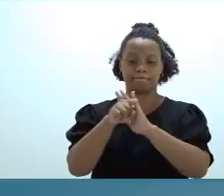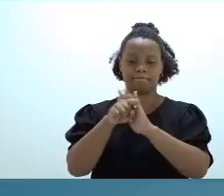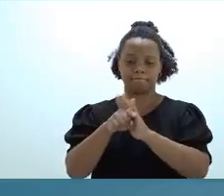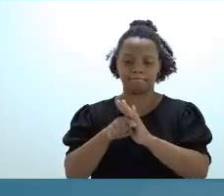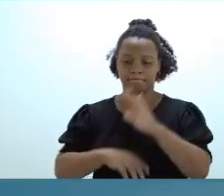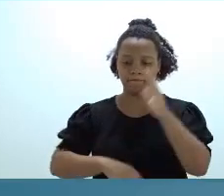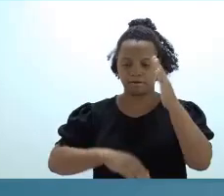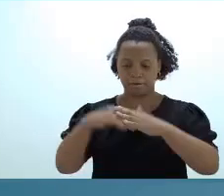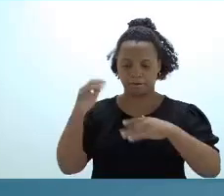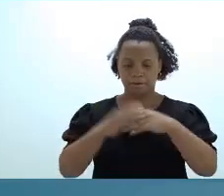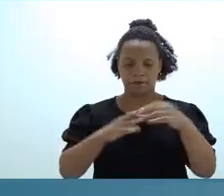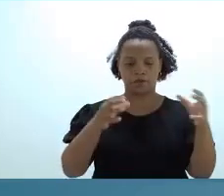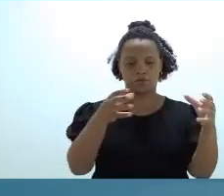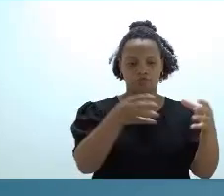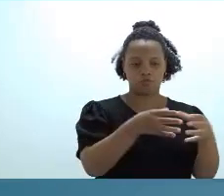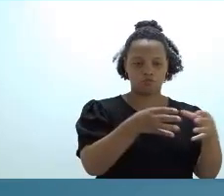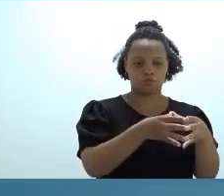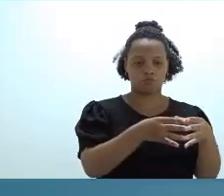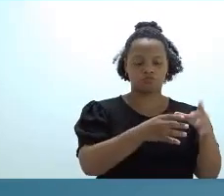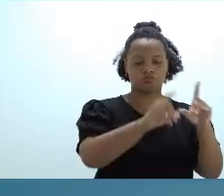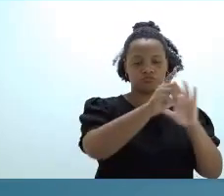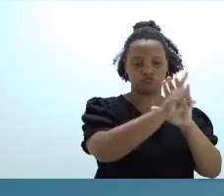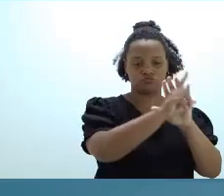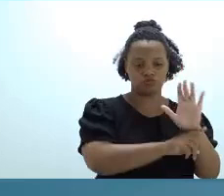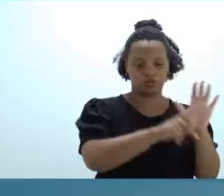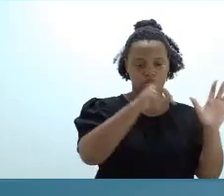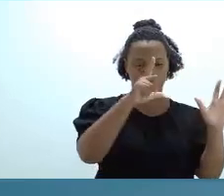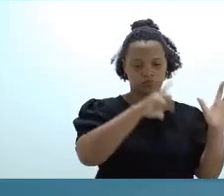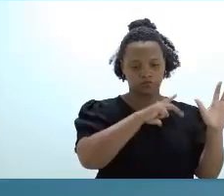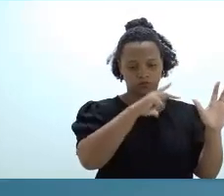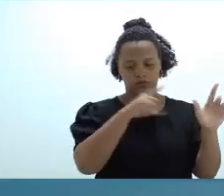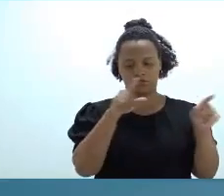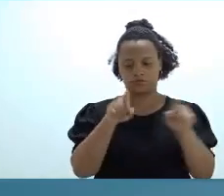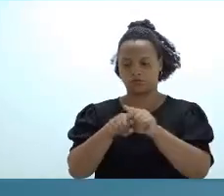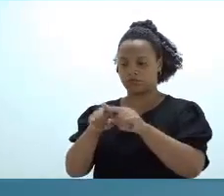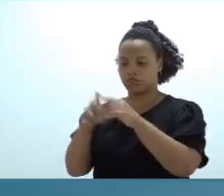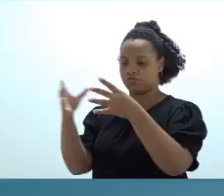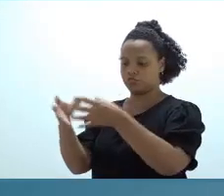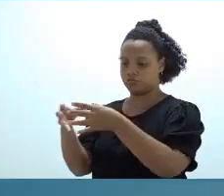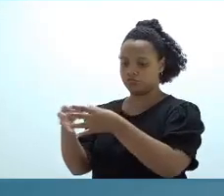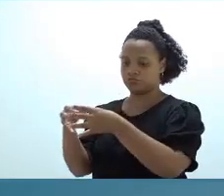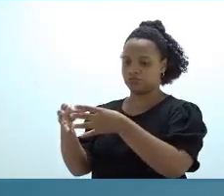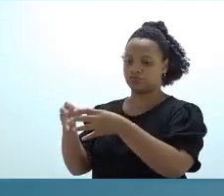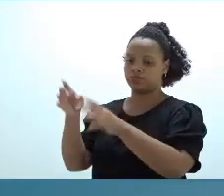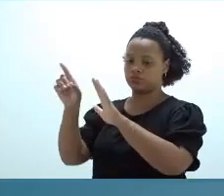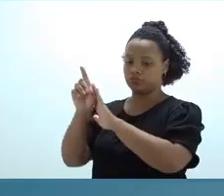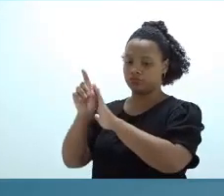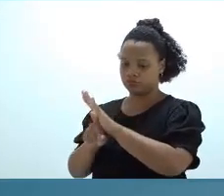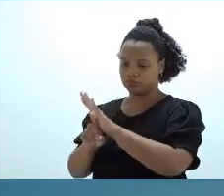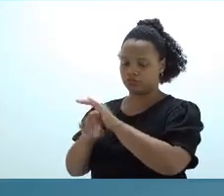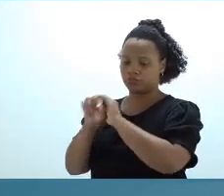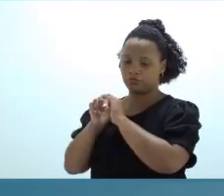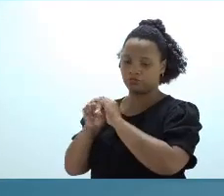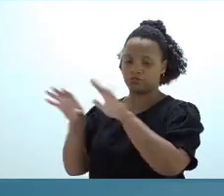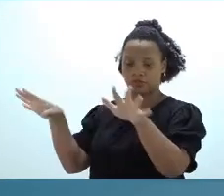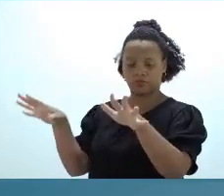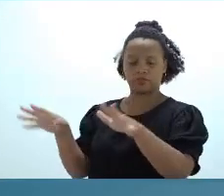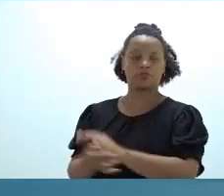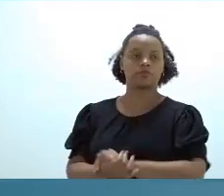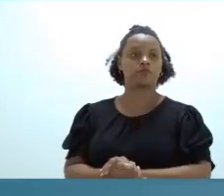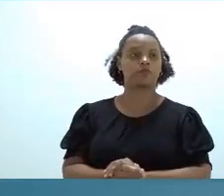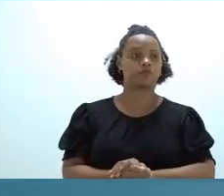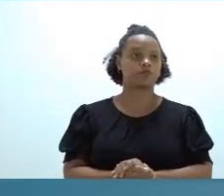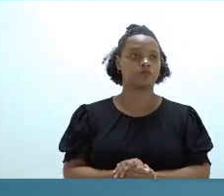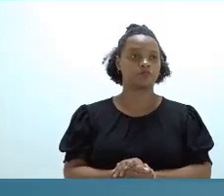das turmas de direito privado efetivamente será disciplinada pelas regras do regimento interno do TJPA.